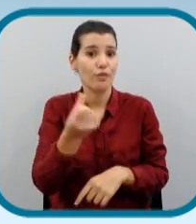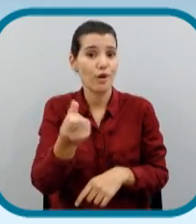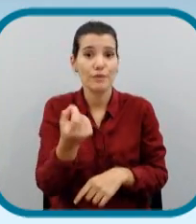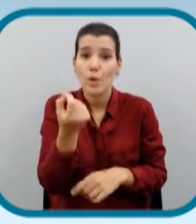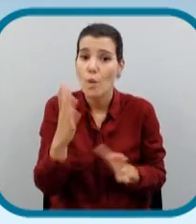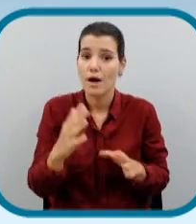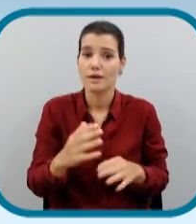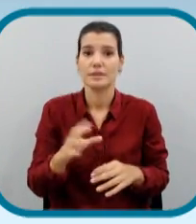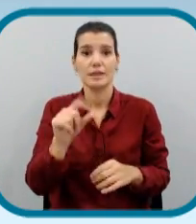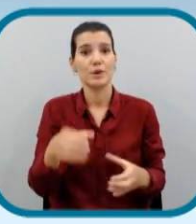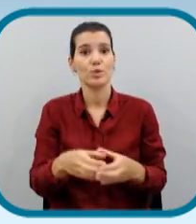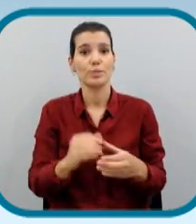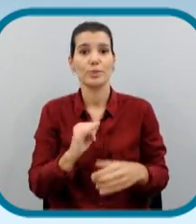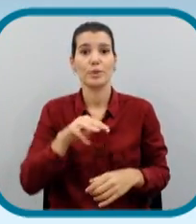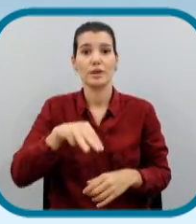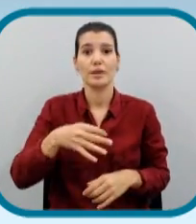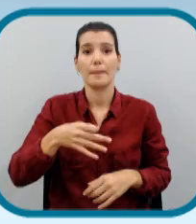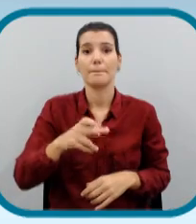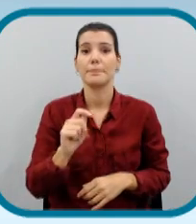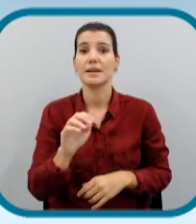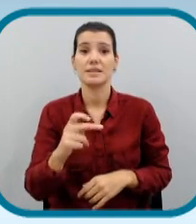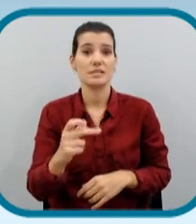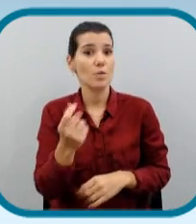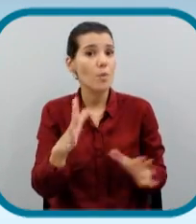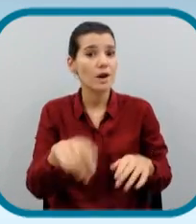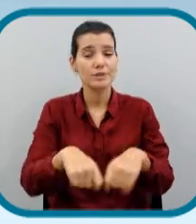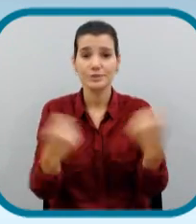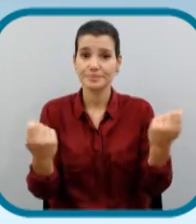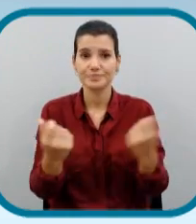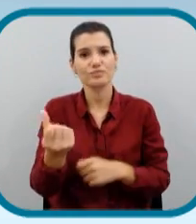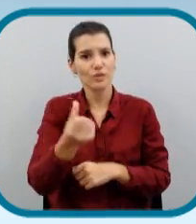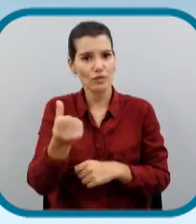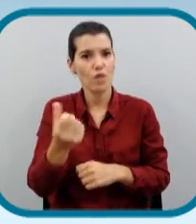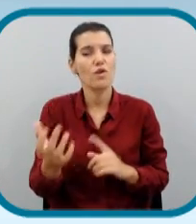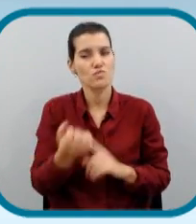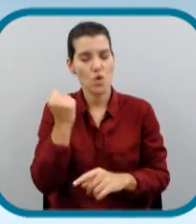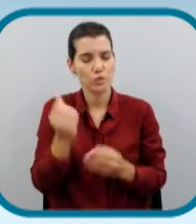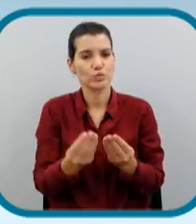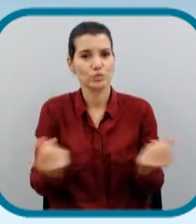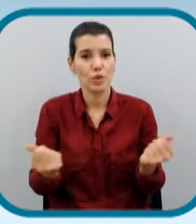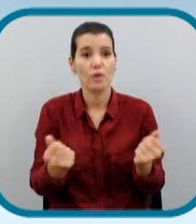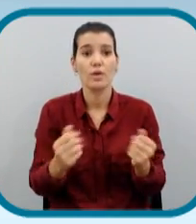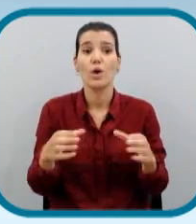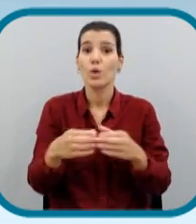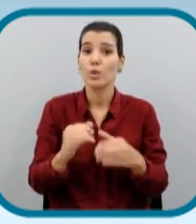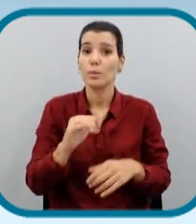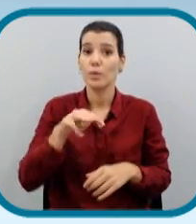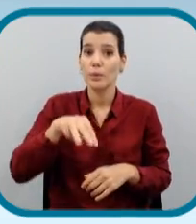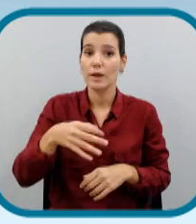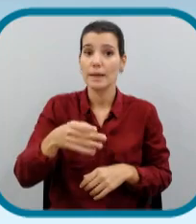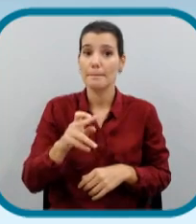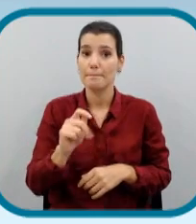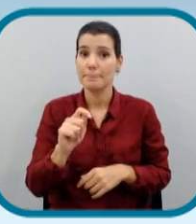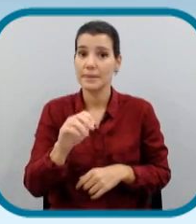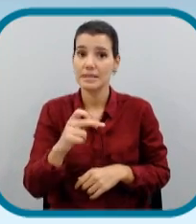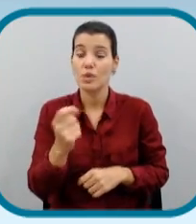empresa, como quase aconteceu com a Vodafone, como quase aconteceu com o Grupo Empresa, que tiveram... A Vodafone não conseguiu recuperar, não é? Mas o